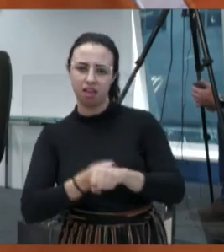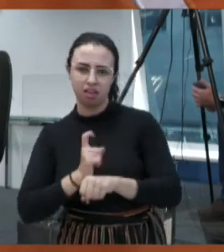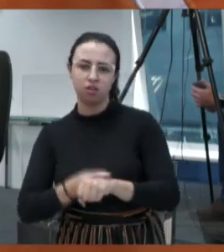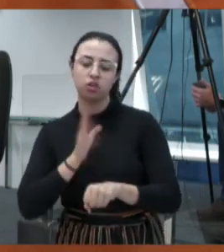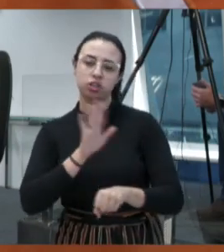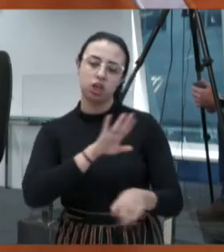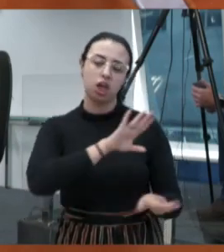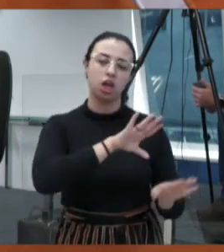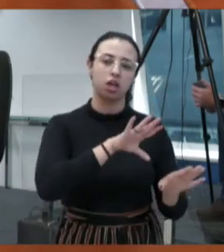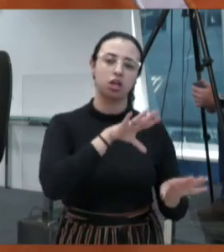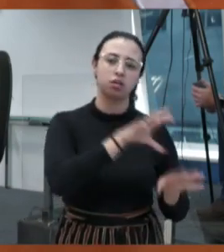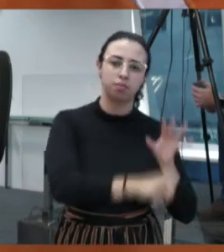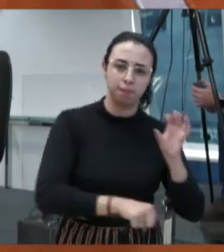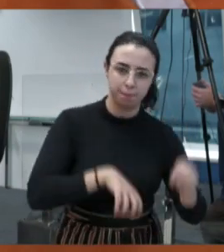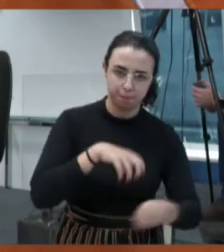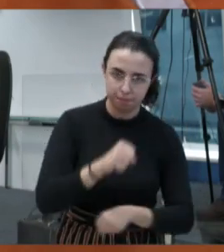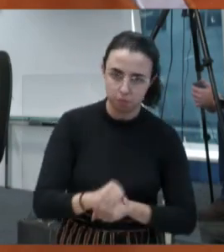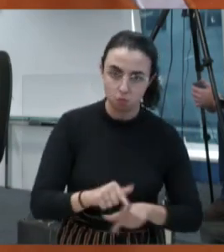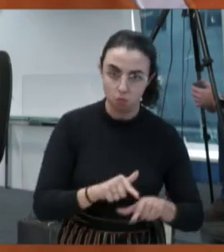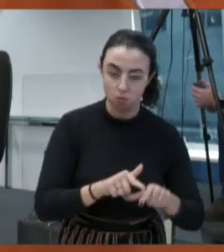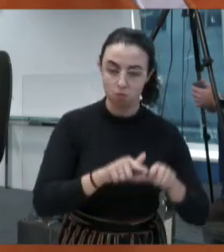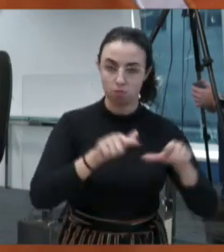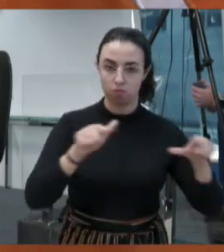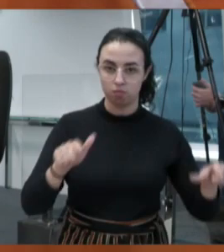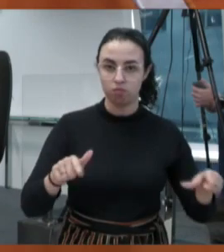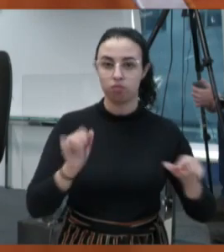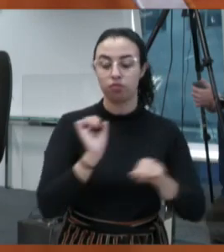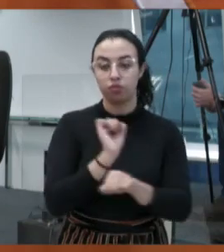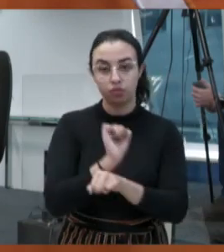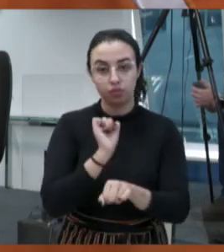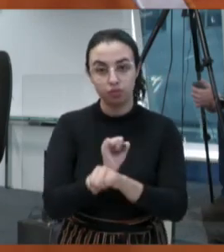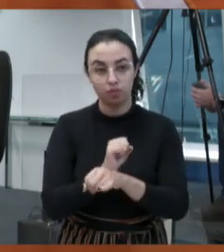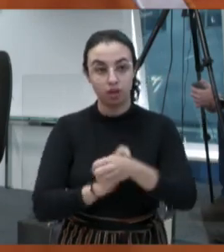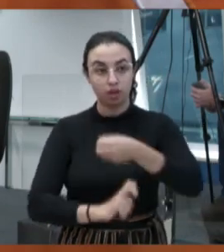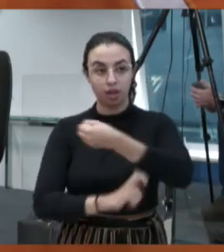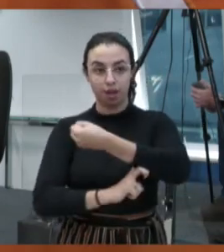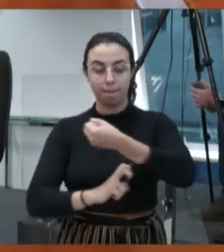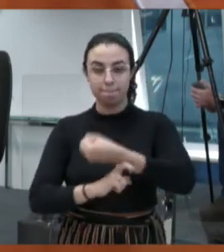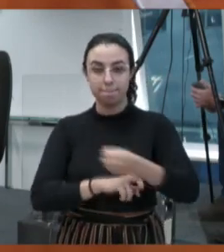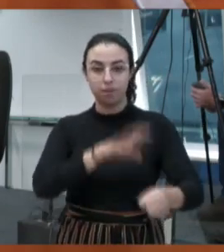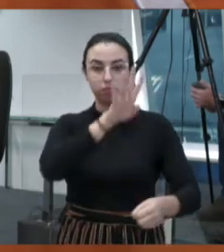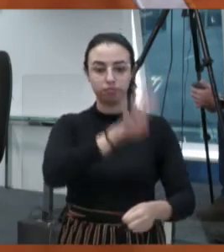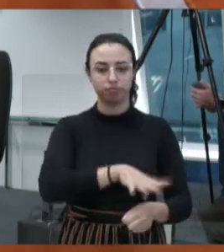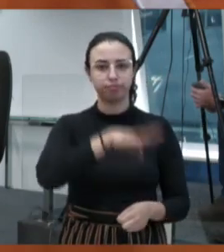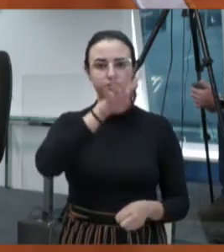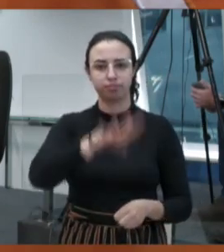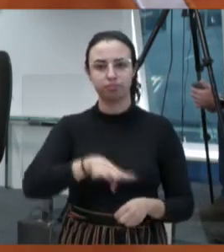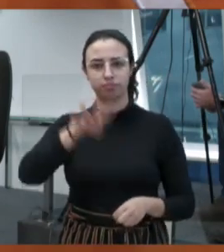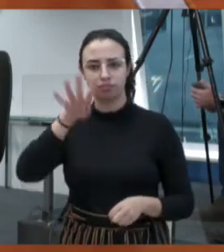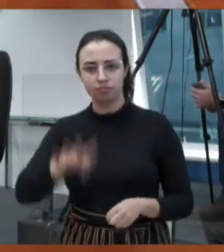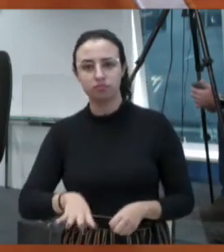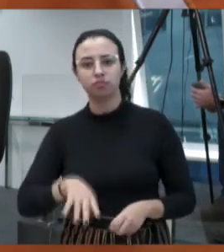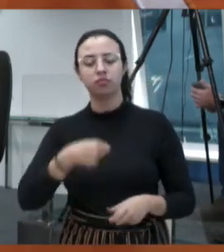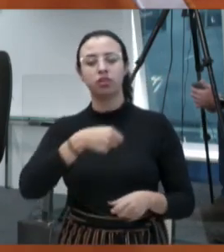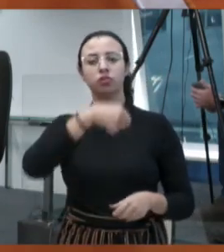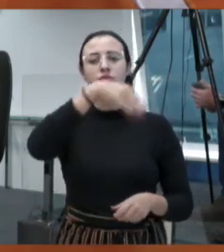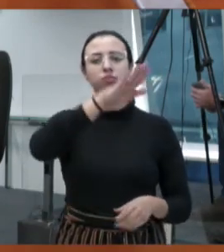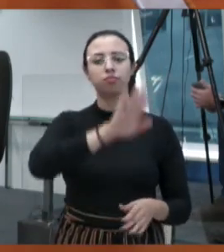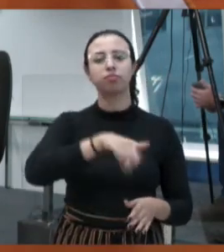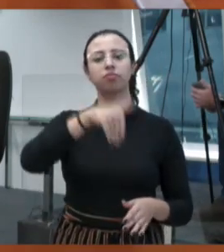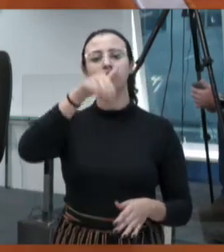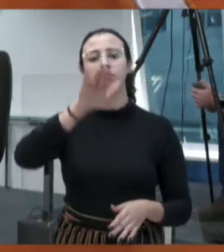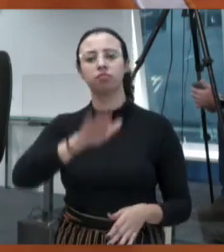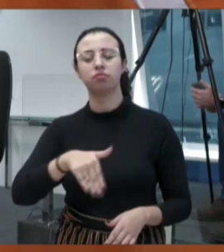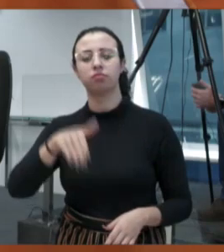ele vá lá e recompõe esse pedaço da ponte que está quebrado e também ali faz ali uma pintura ali na ponte